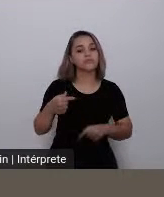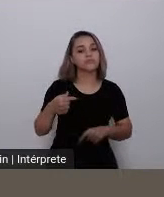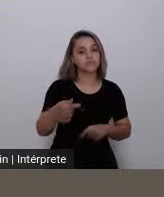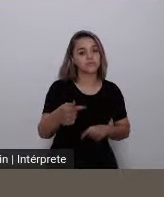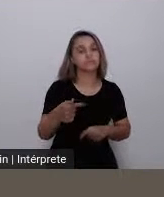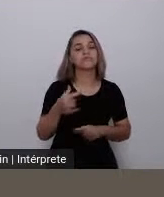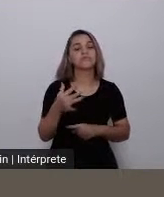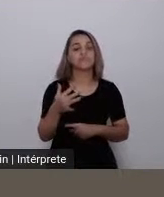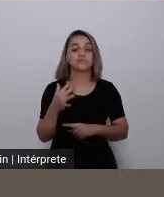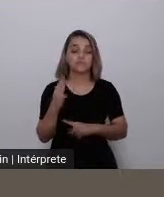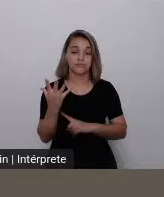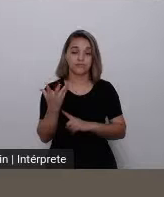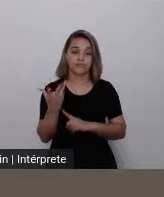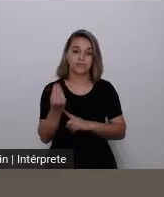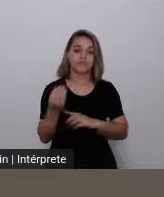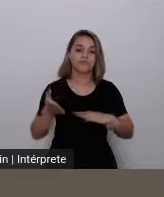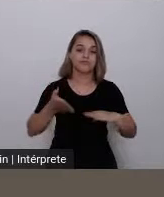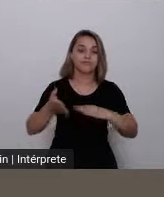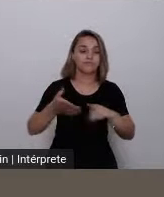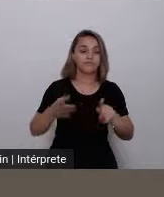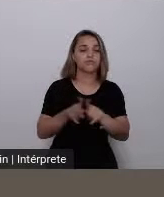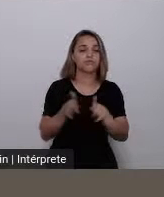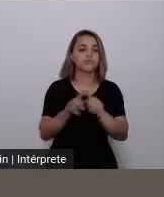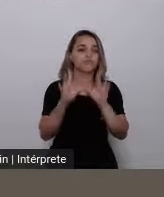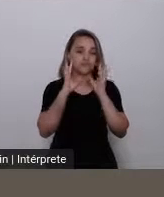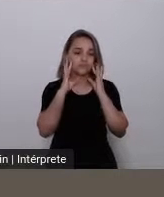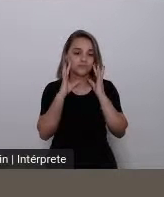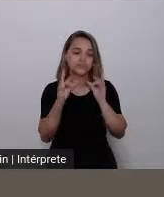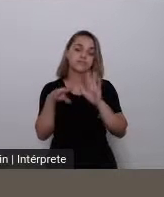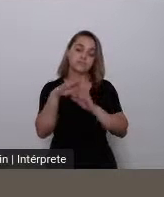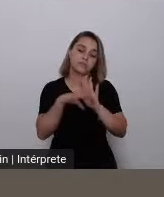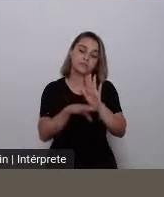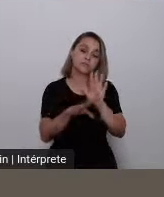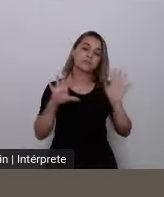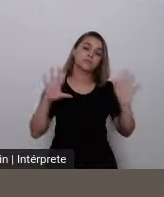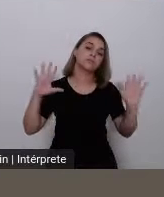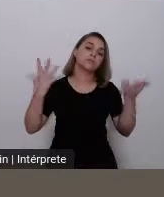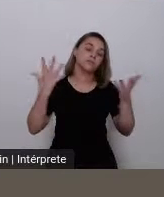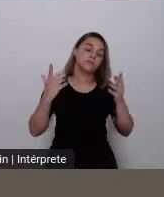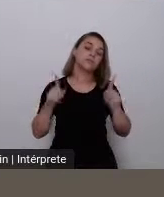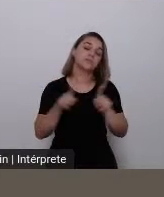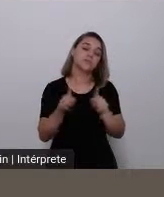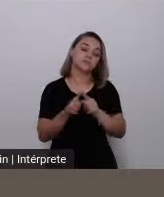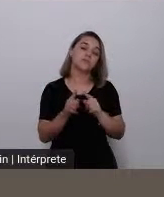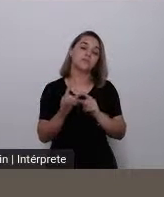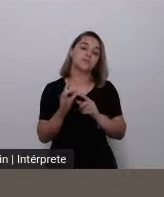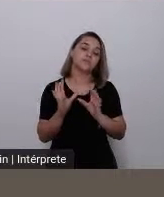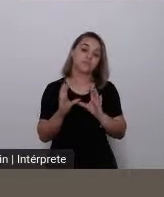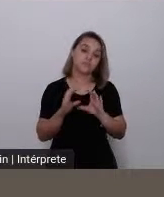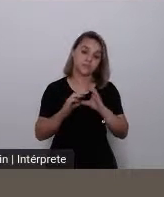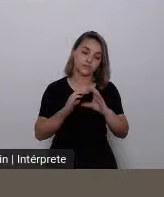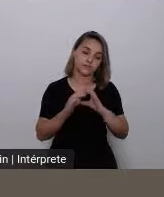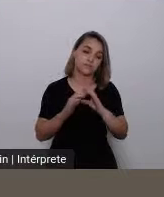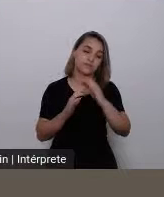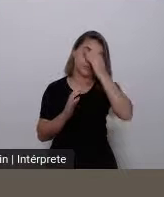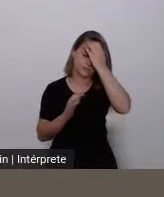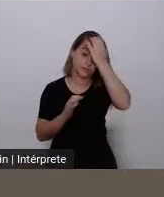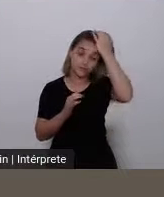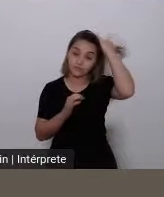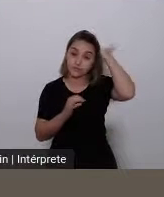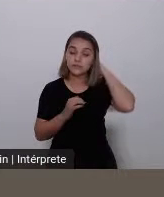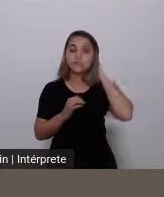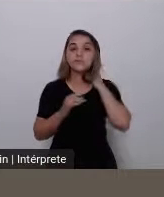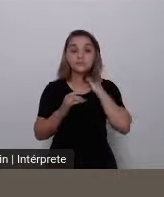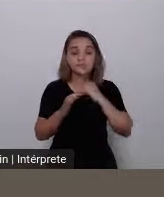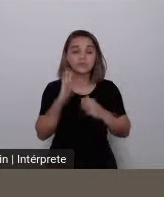desse seminário. Em parte, em atenção ao leitor atento à programação do evento, a comunicação se afasta do sumário original, mas acredito que ainda assim a ênfase permaneça